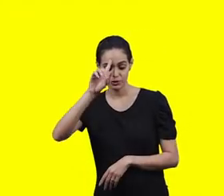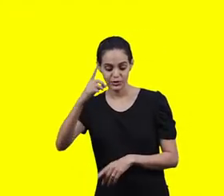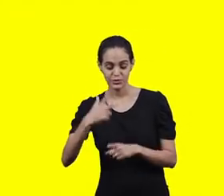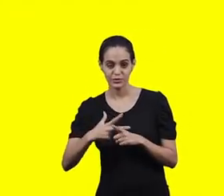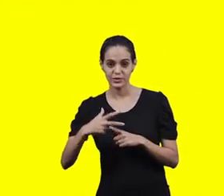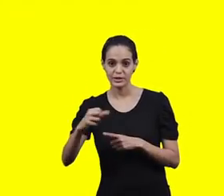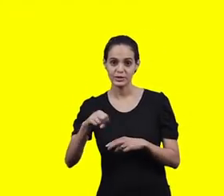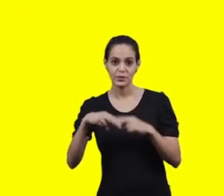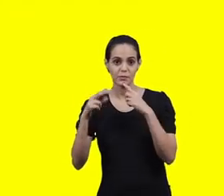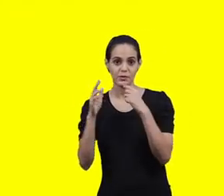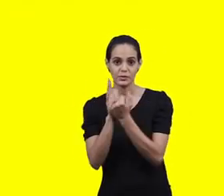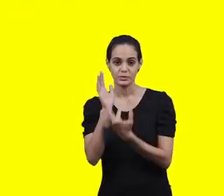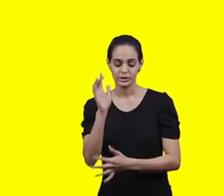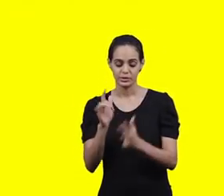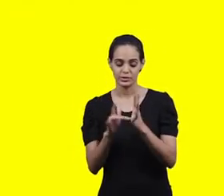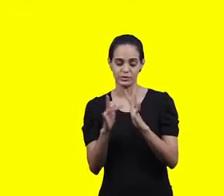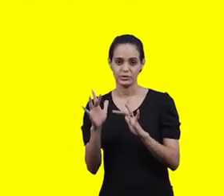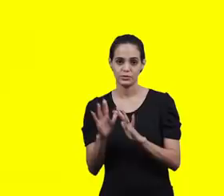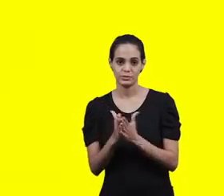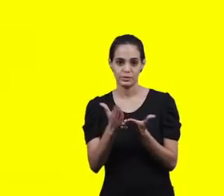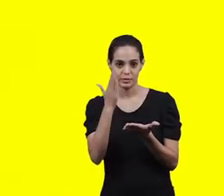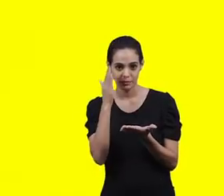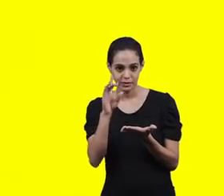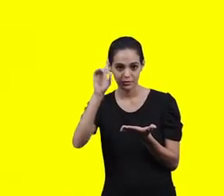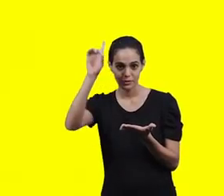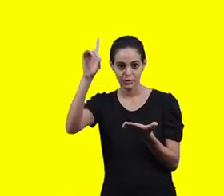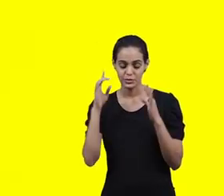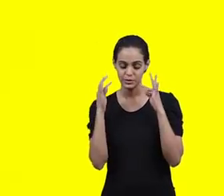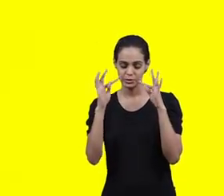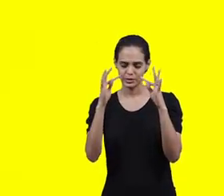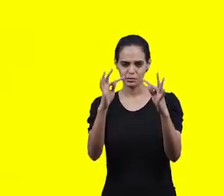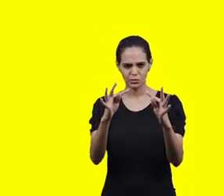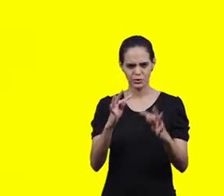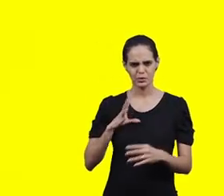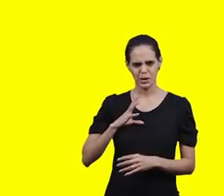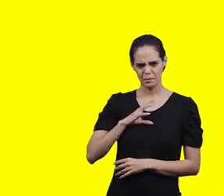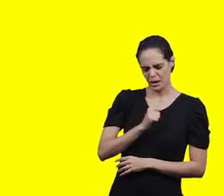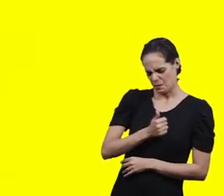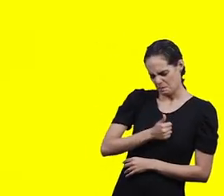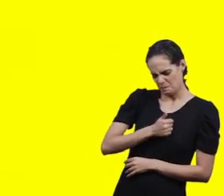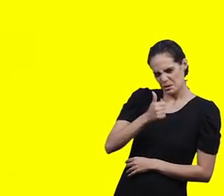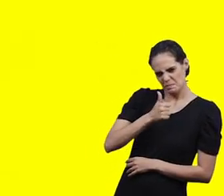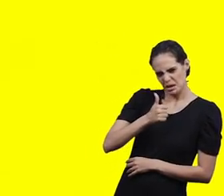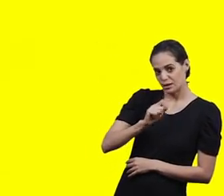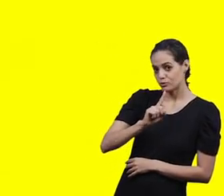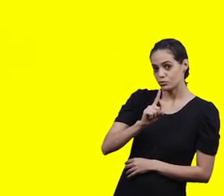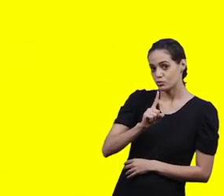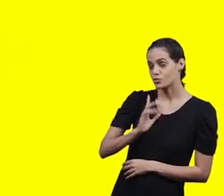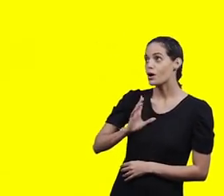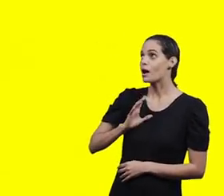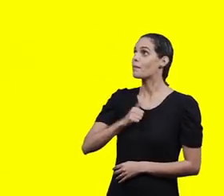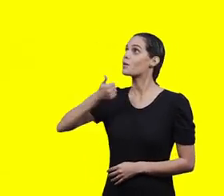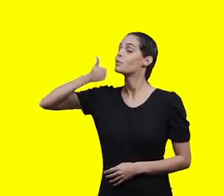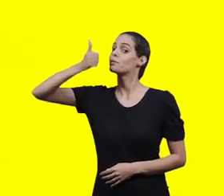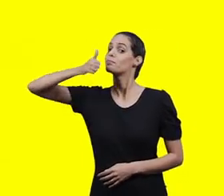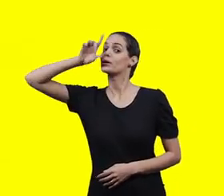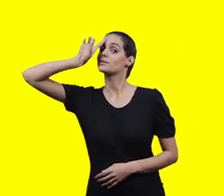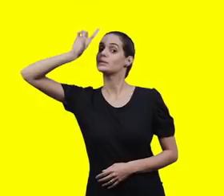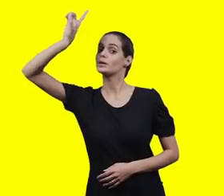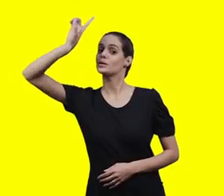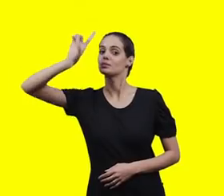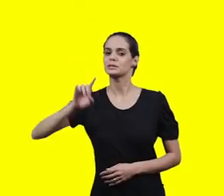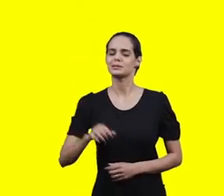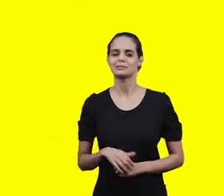sangue do Cordeiro e pela palavra do seu testemunho, e não amaram as suas vidas até a morte. Jesus está